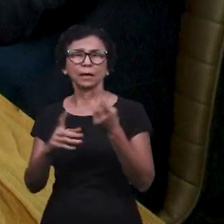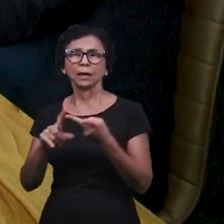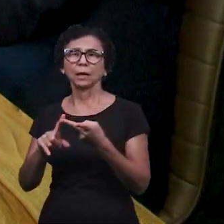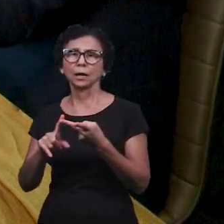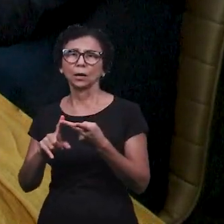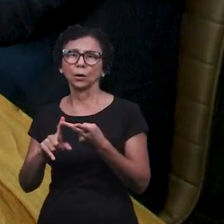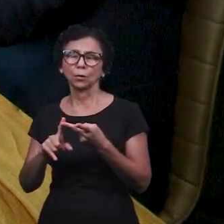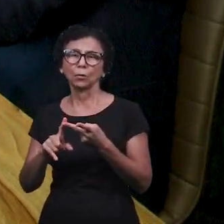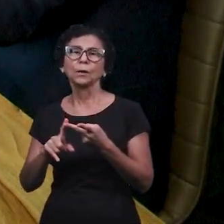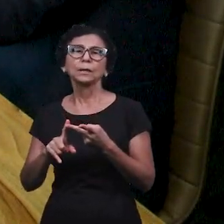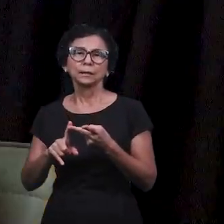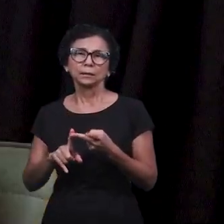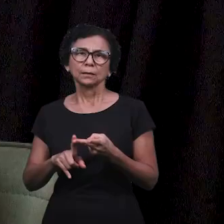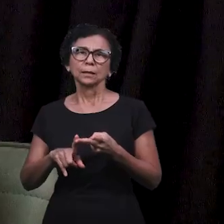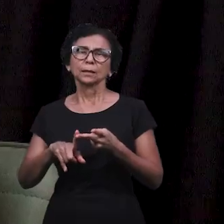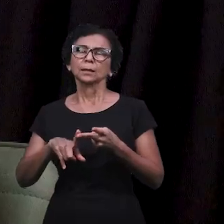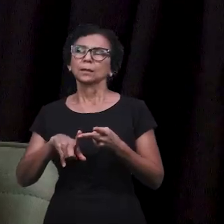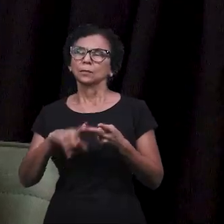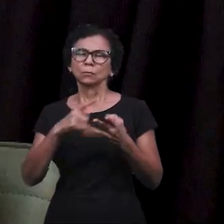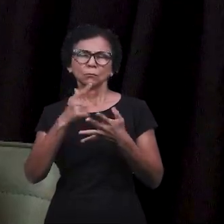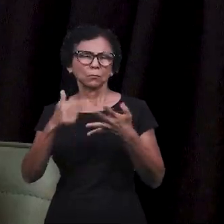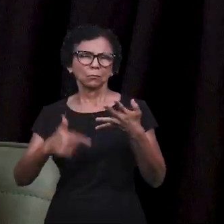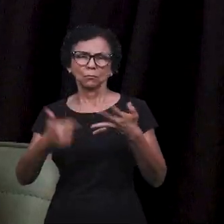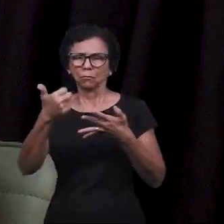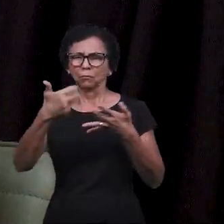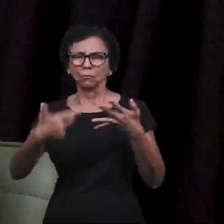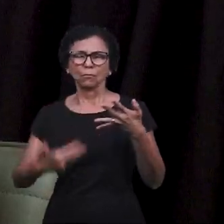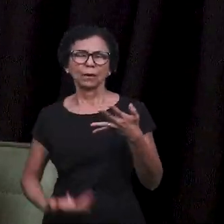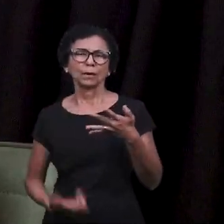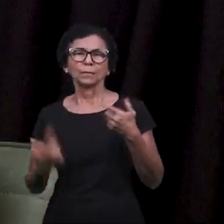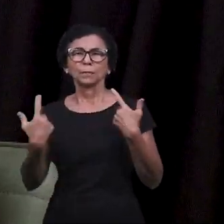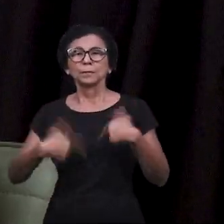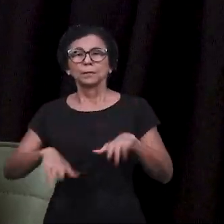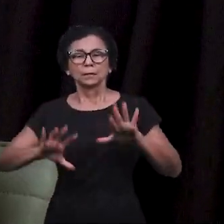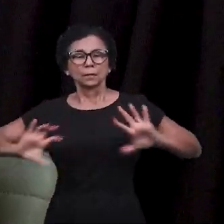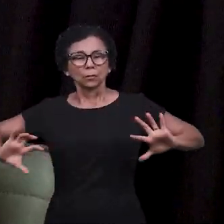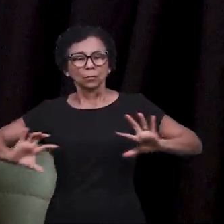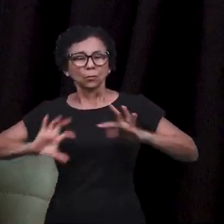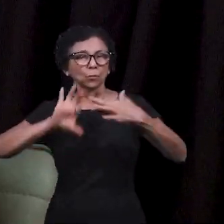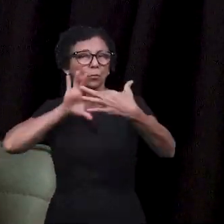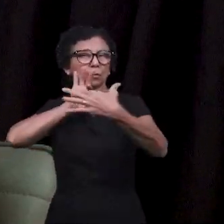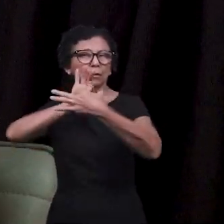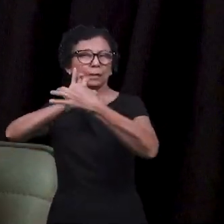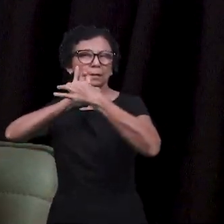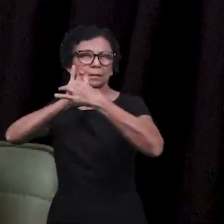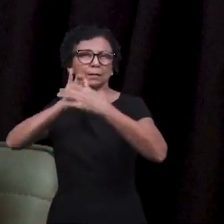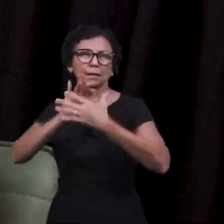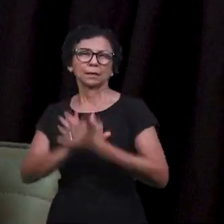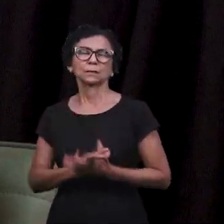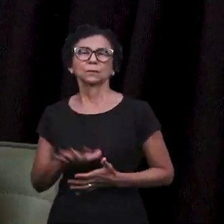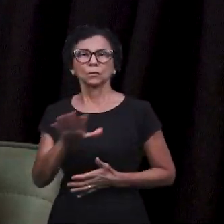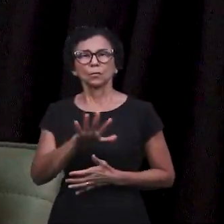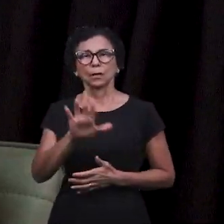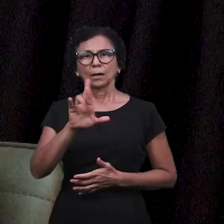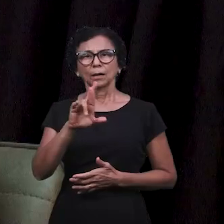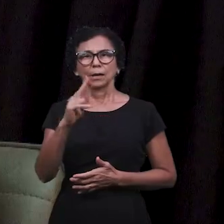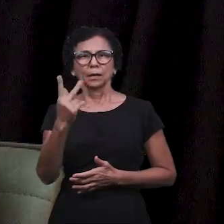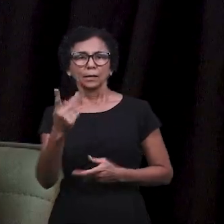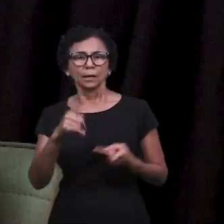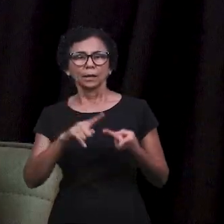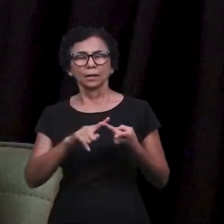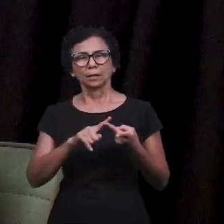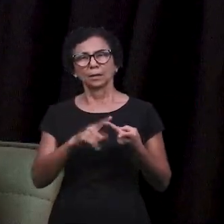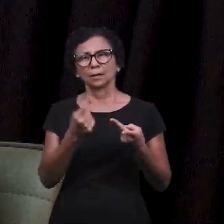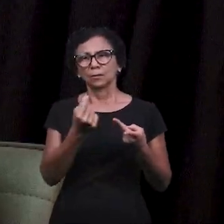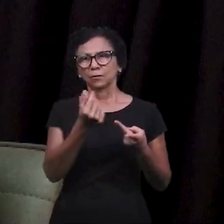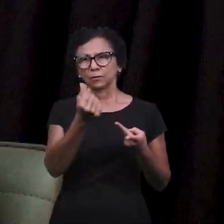uma sinergia, tem que haver uma conexão com a área de RH, com a área financeira, não só com o jurídico, mas é claro, o jurídico,